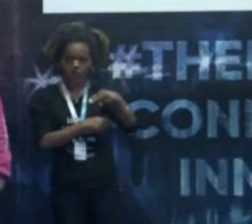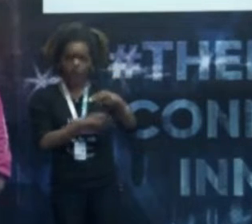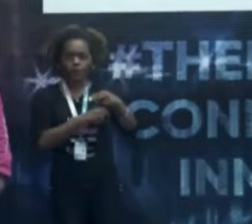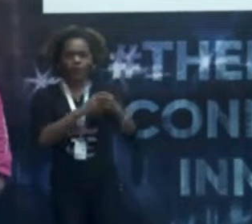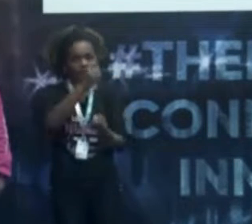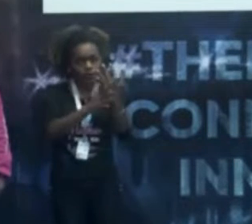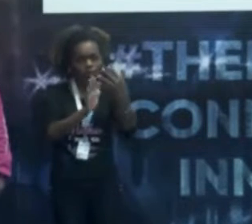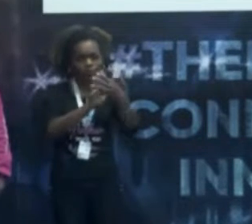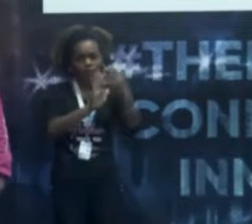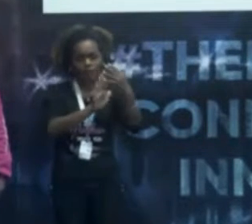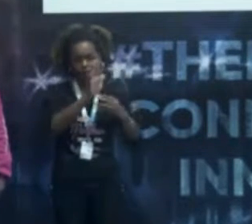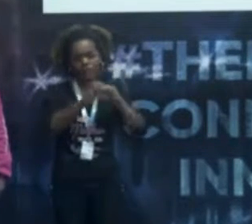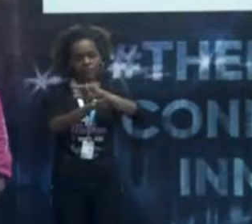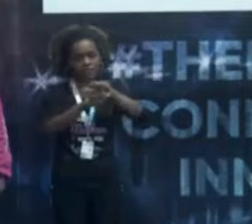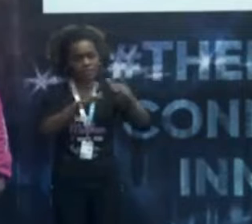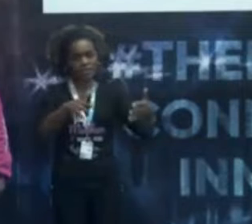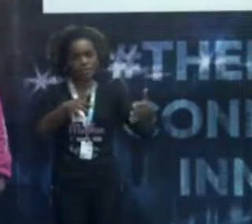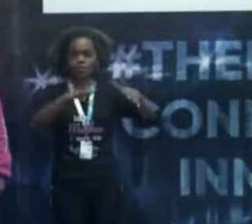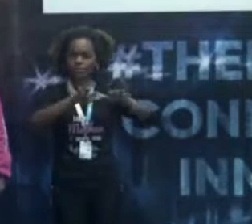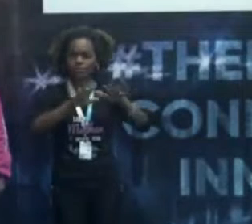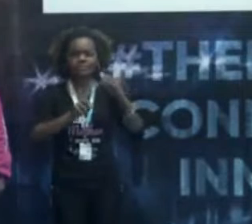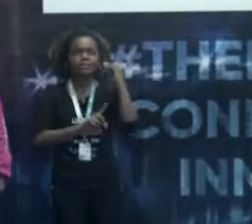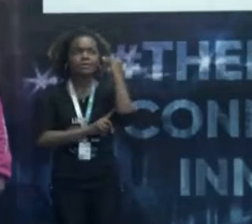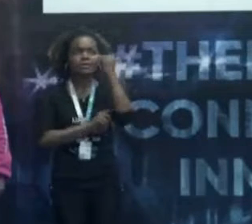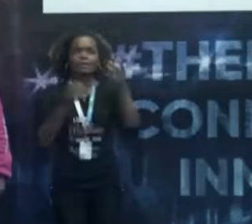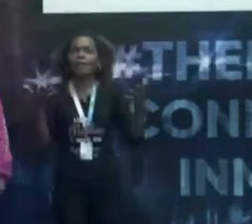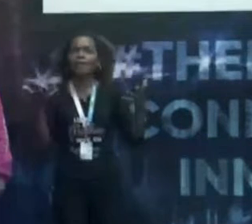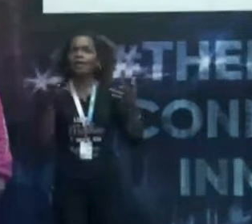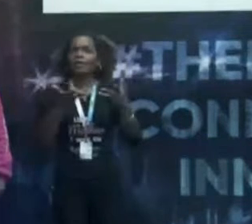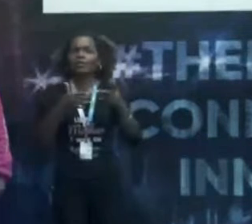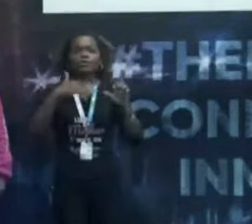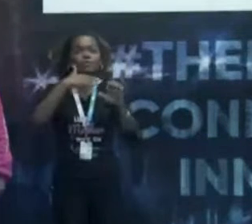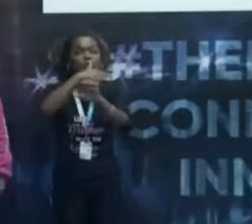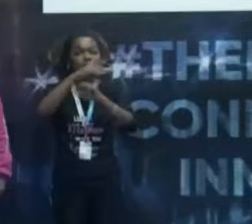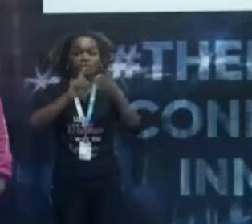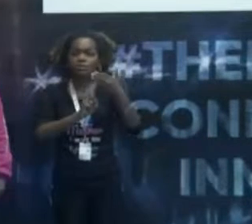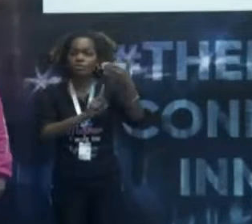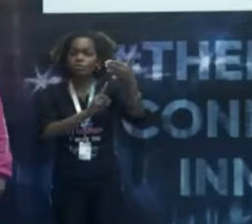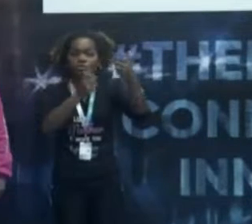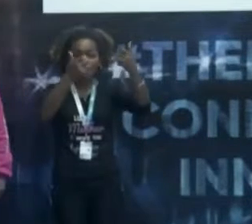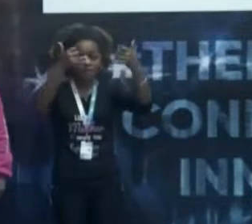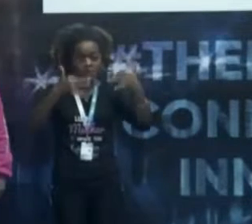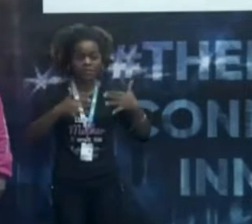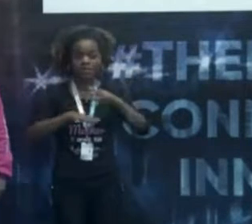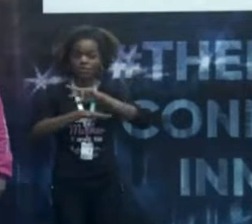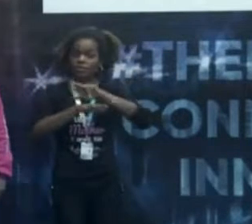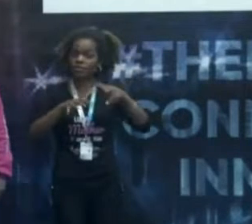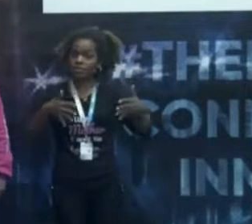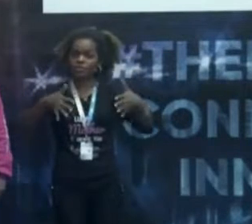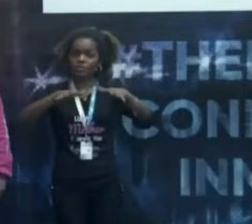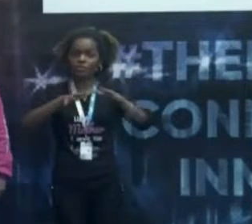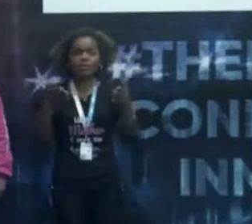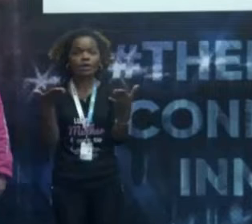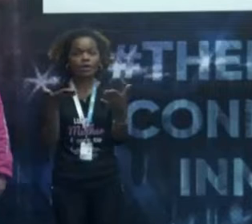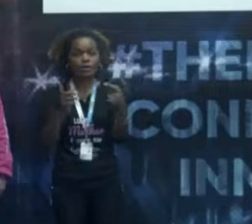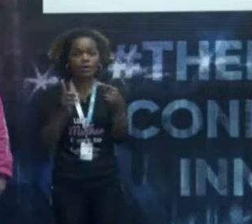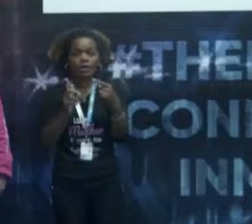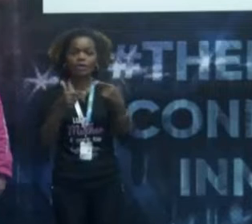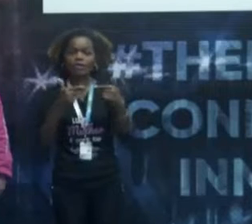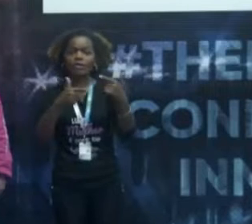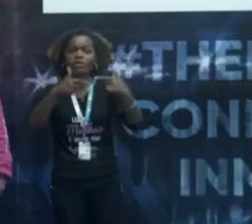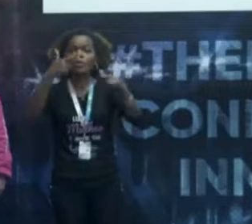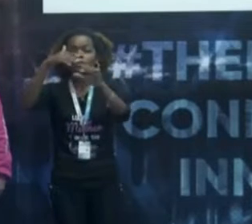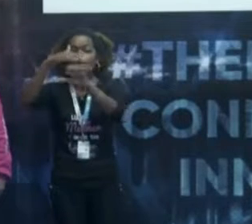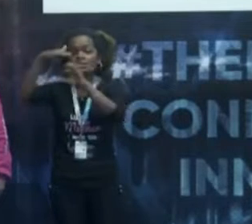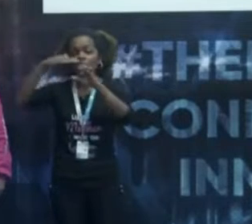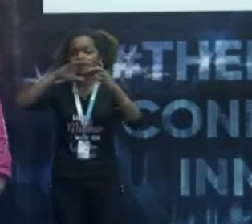Foi uma experiência super legal estar em empresas de tecnologia e falar sobre diversidade e inclusão. E agora estou trabalhando com outras empresas de forma